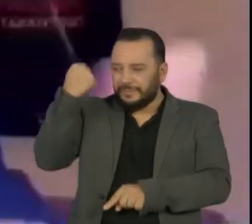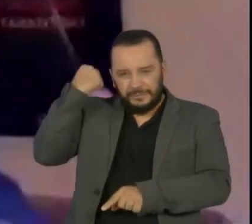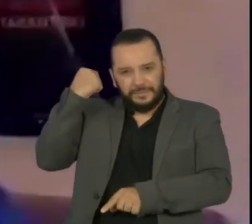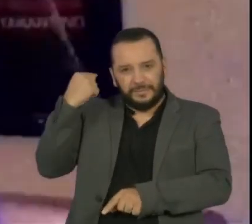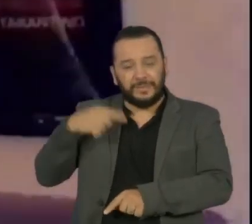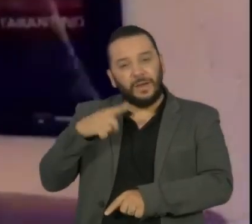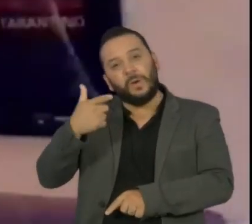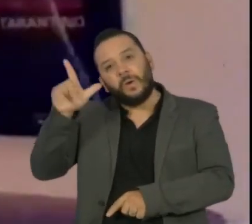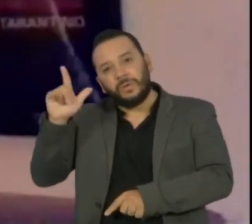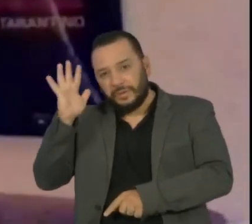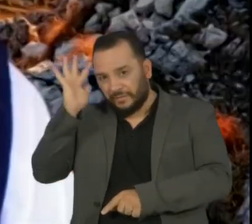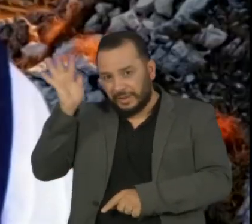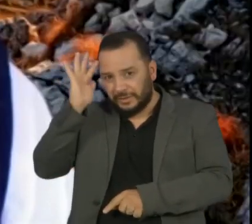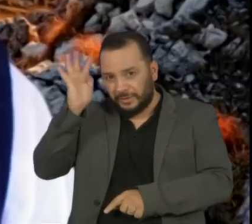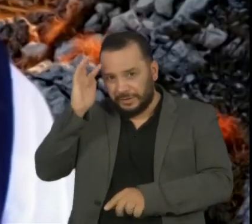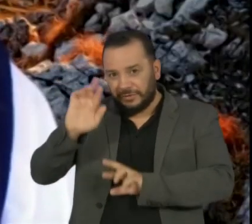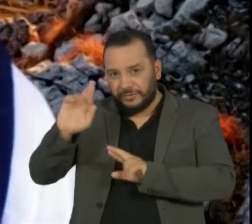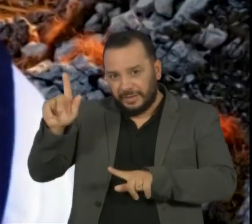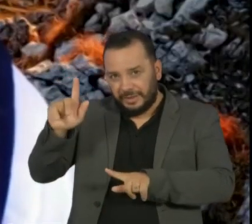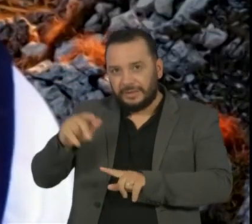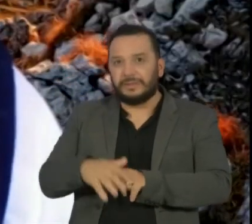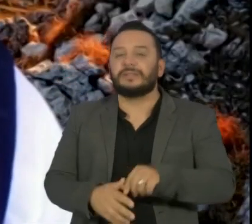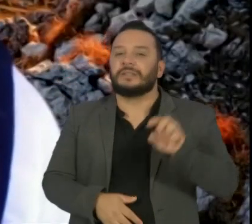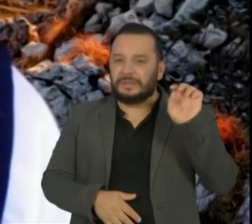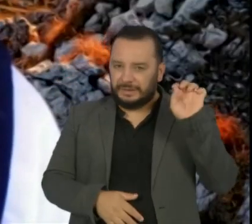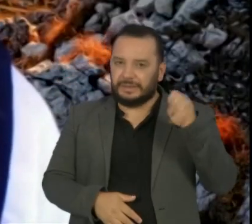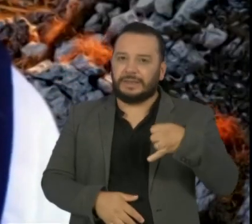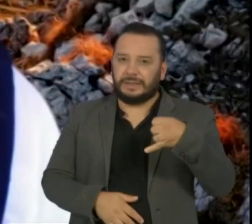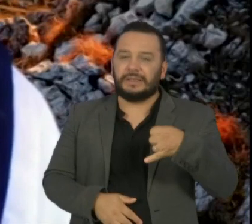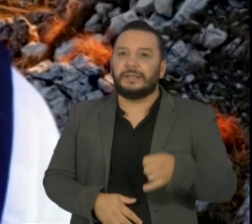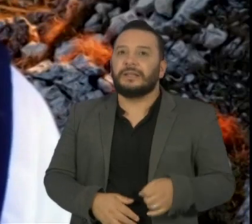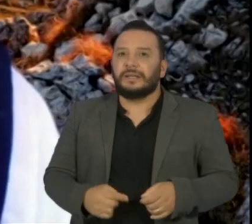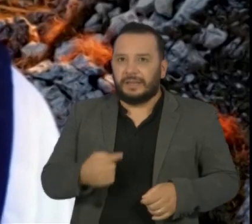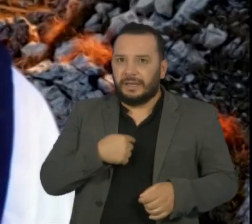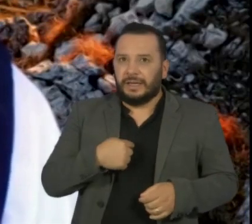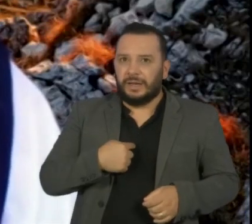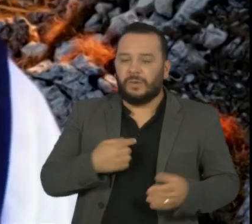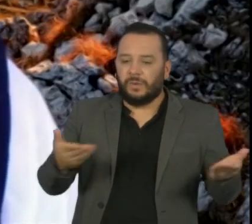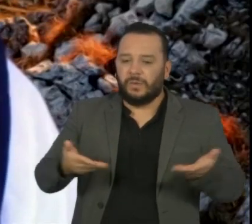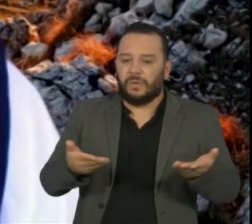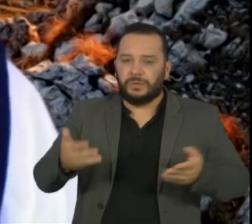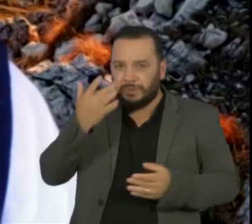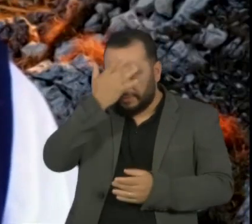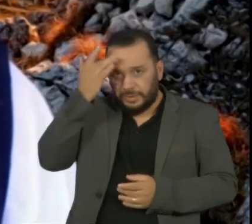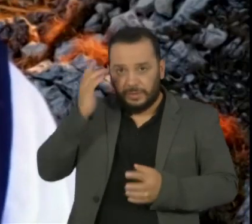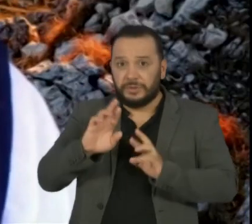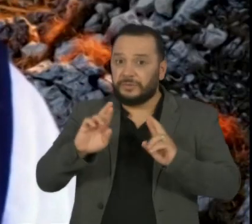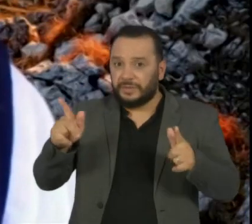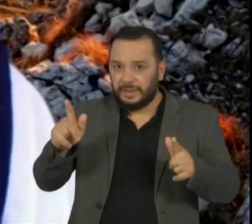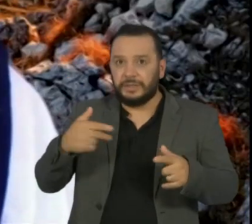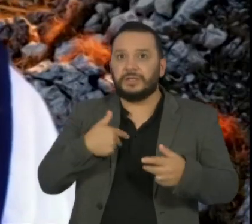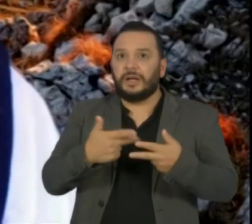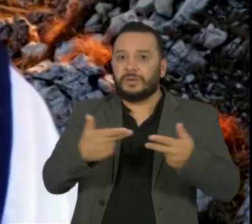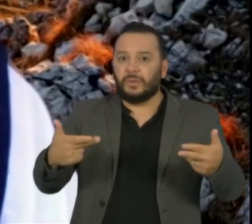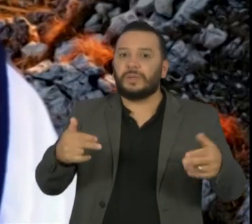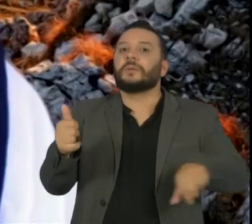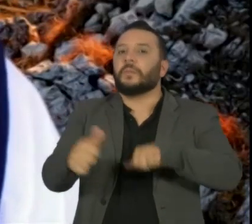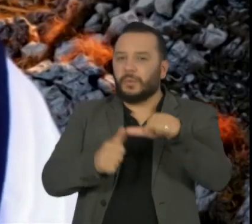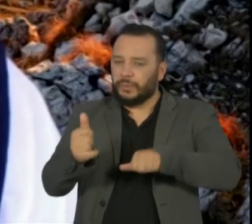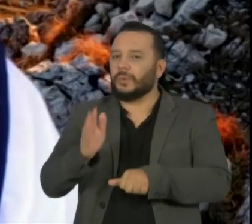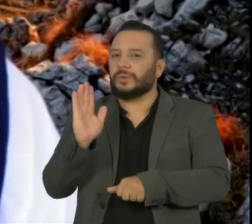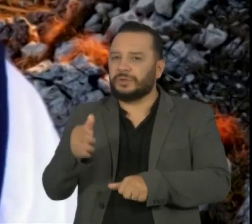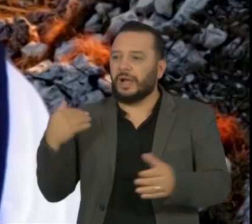outras reflexões aconteceriam? Eu sou hoje uma pessoa diferente. Eu acho que as coisas mudaram